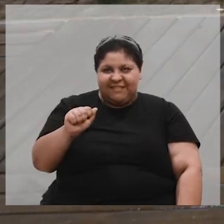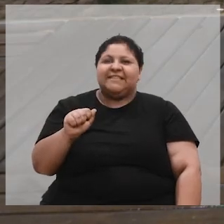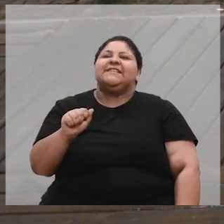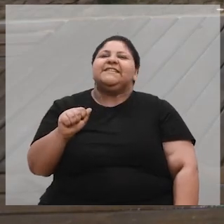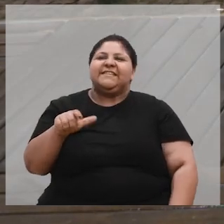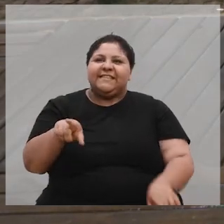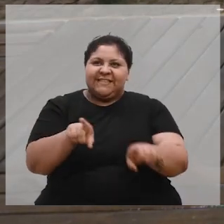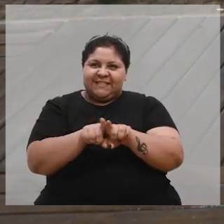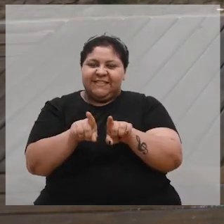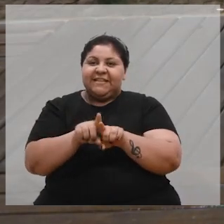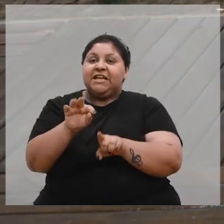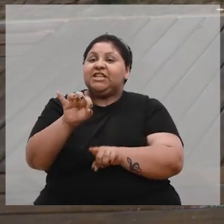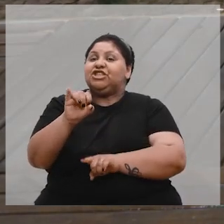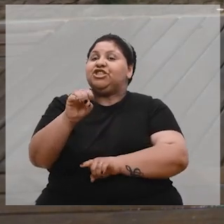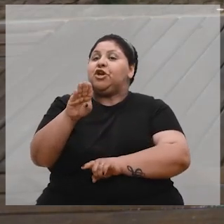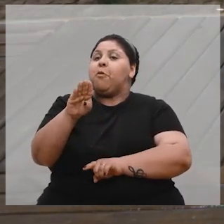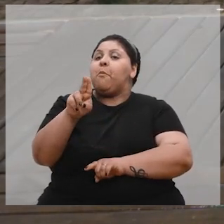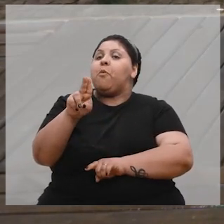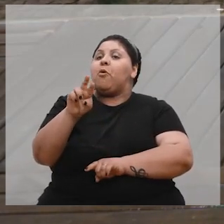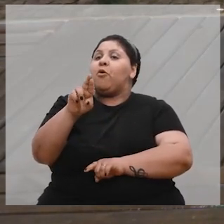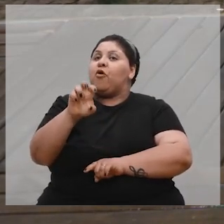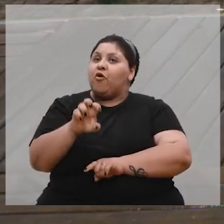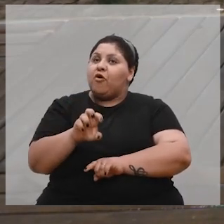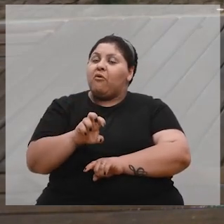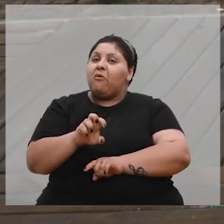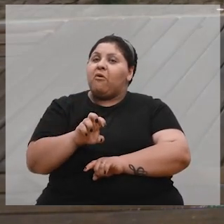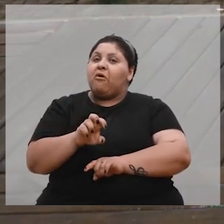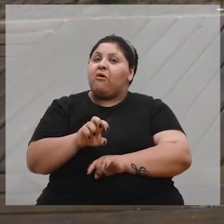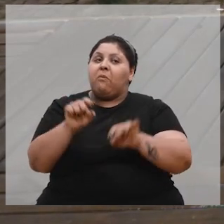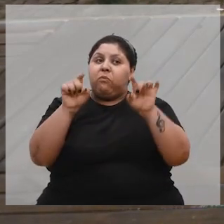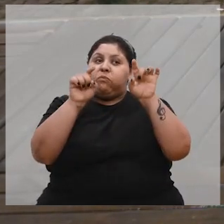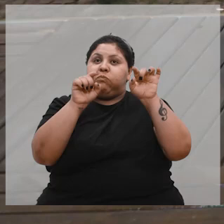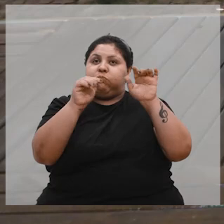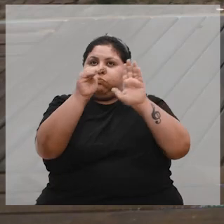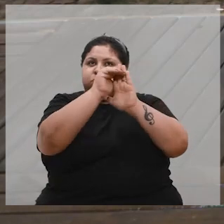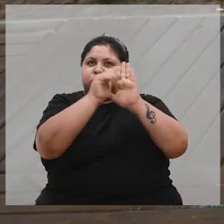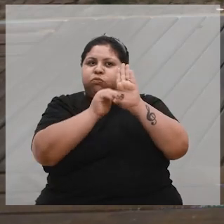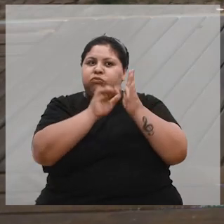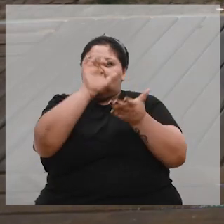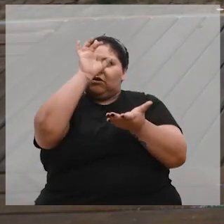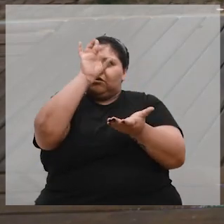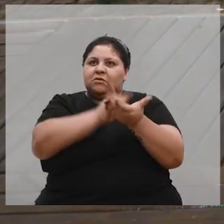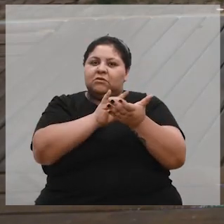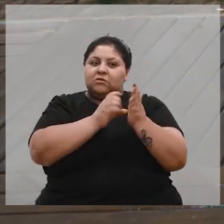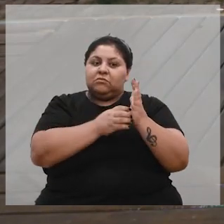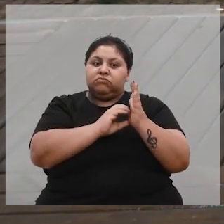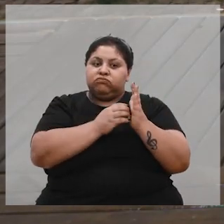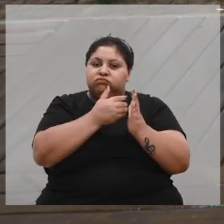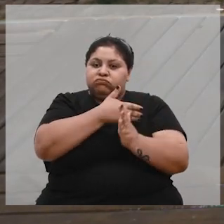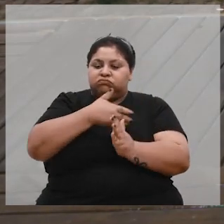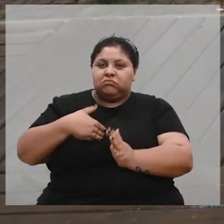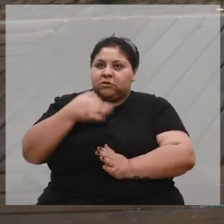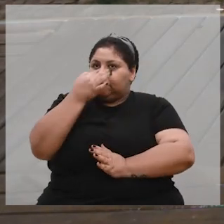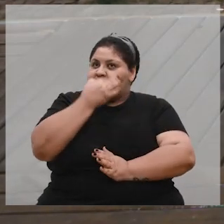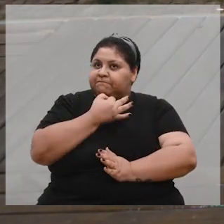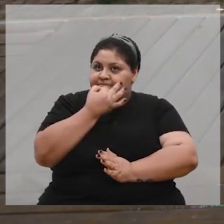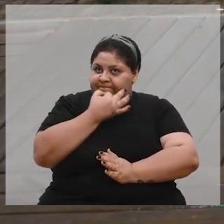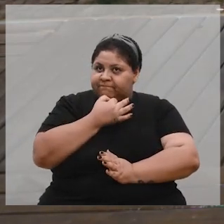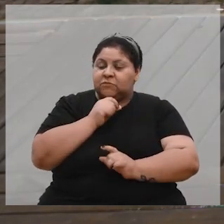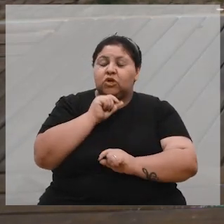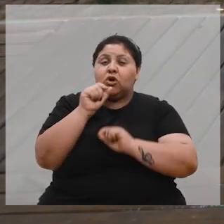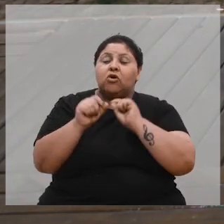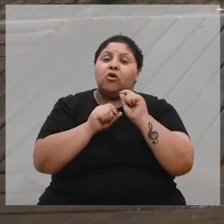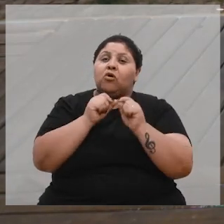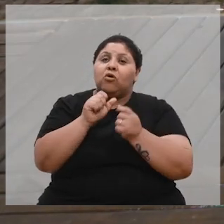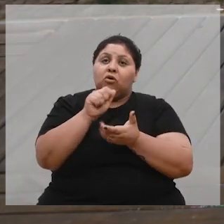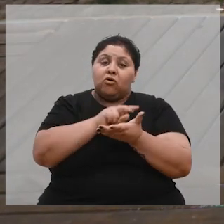a autora, que tem a Márcia Tiburi, a Maria Cristina Tiburi. Então eram quadros permanentes do funcionarismo público de Caxias que